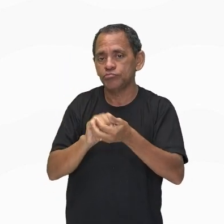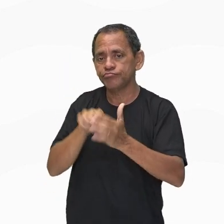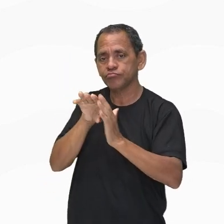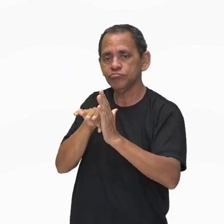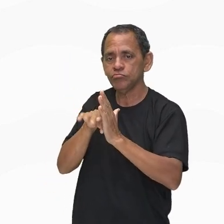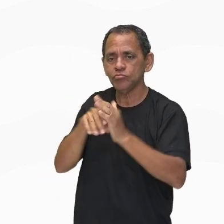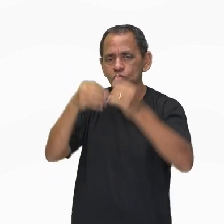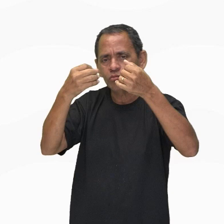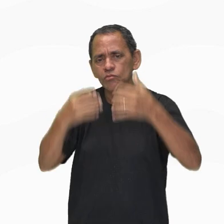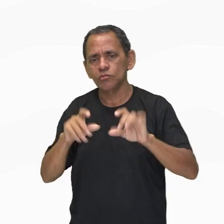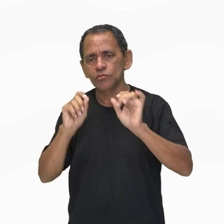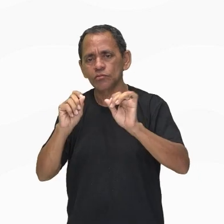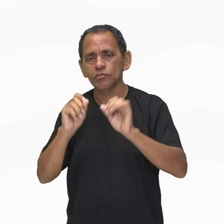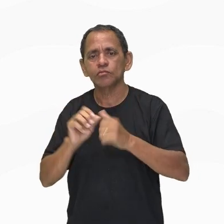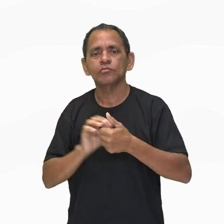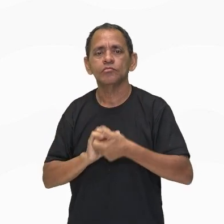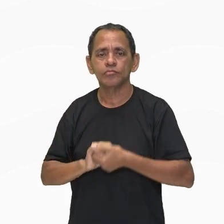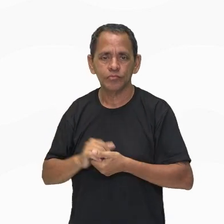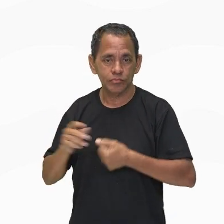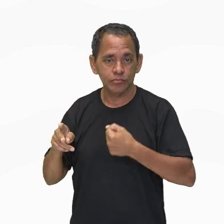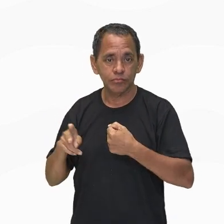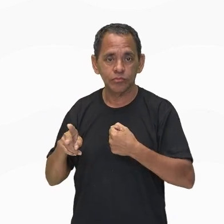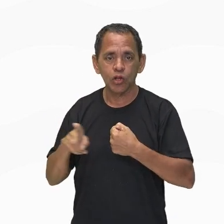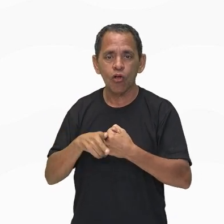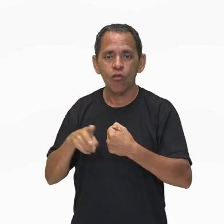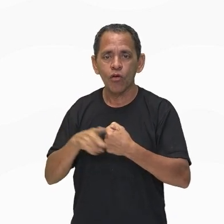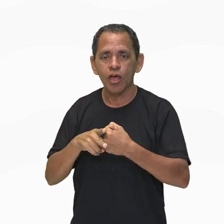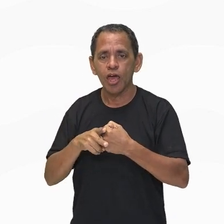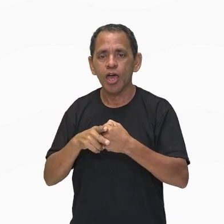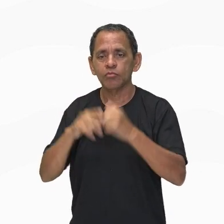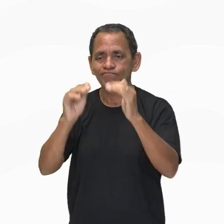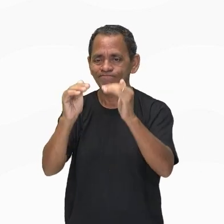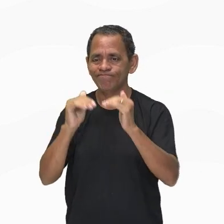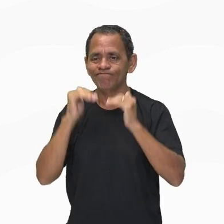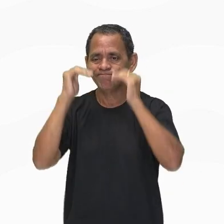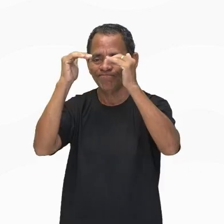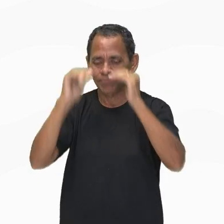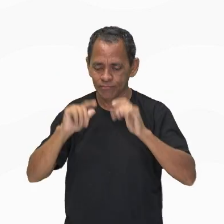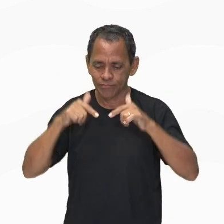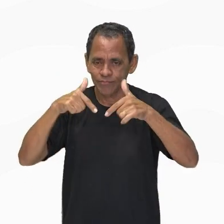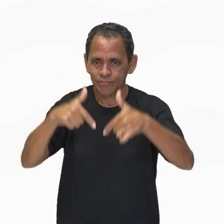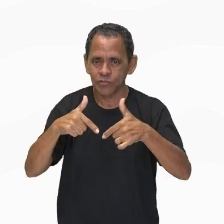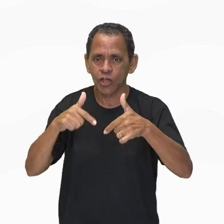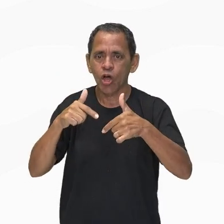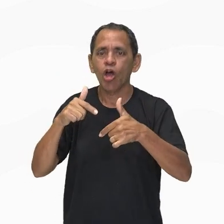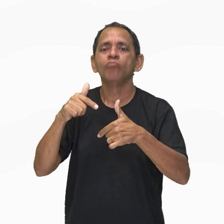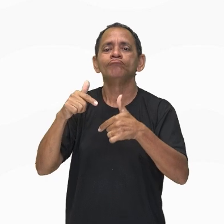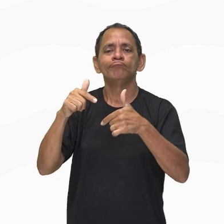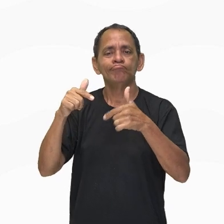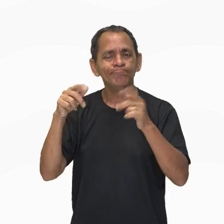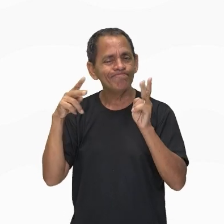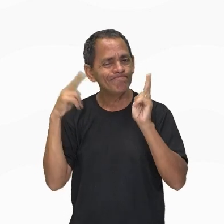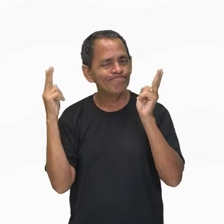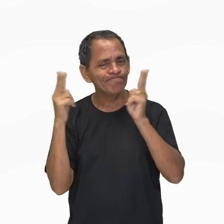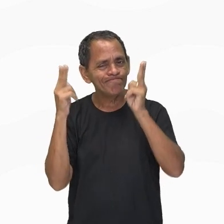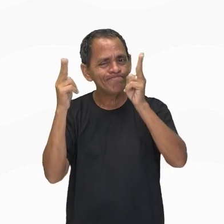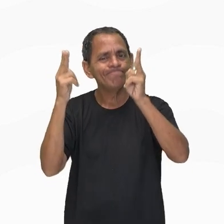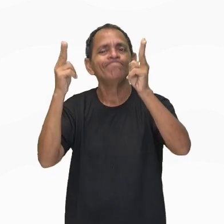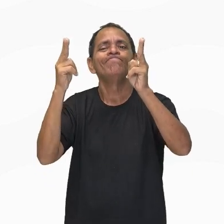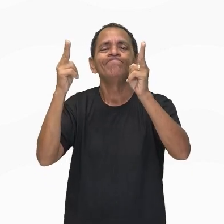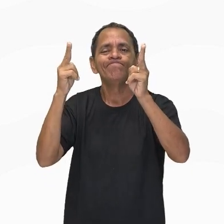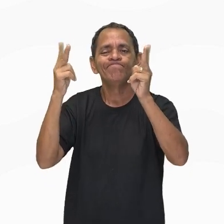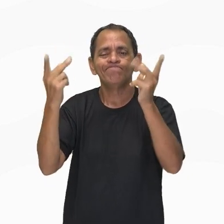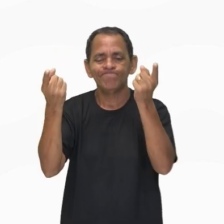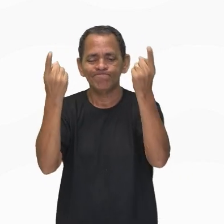diz que o verbo, superar é o ato de vencer um desafio e alcançar